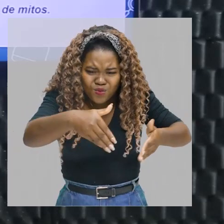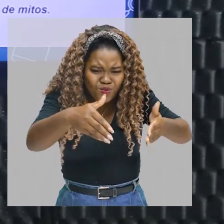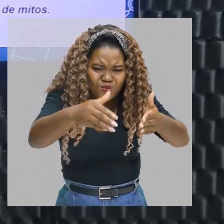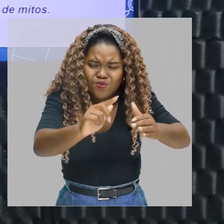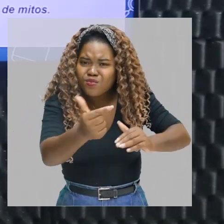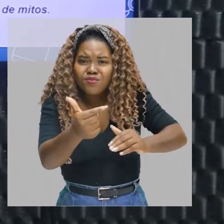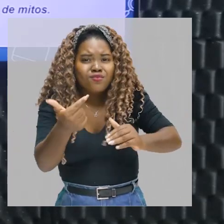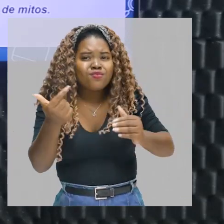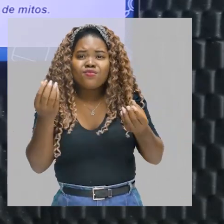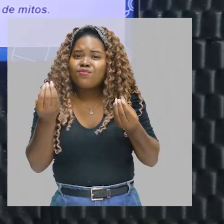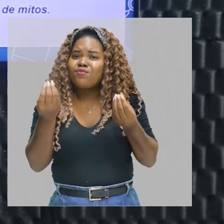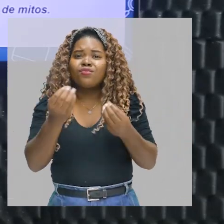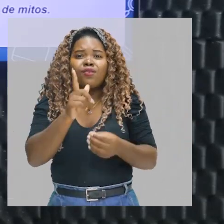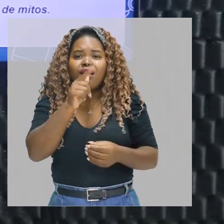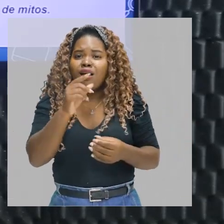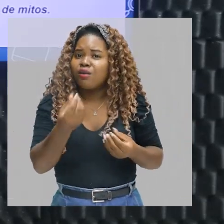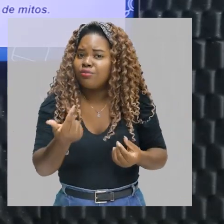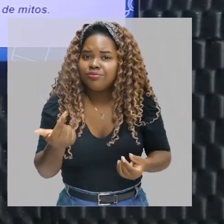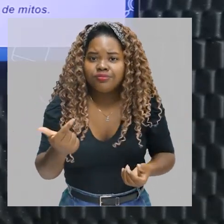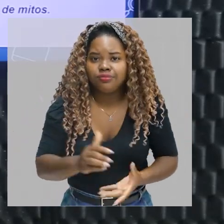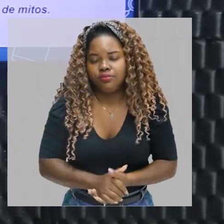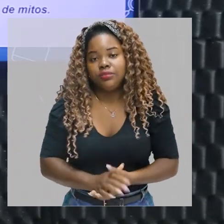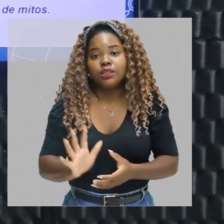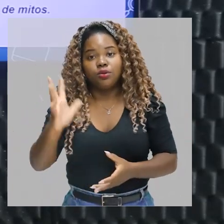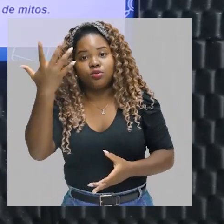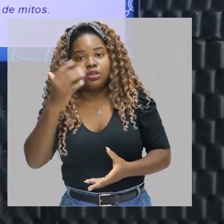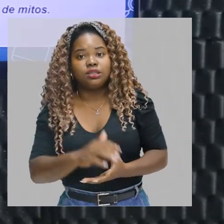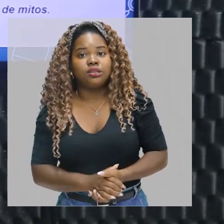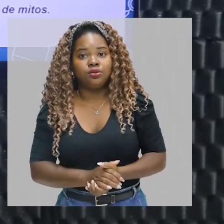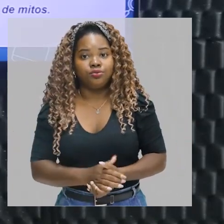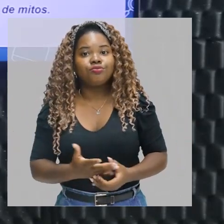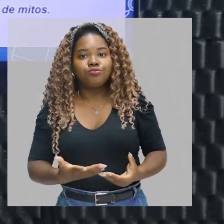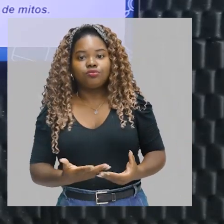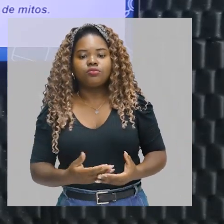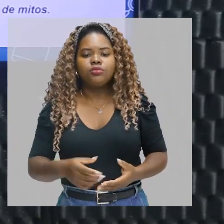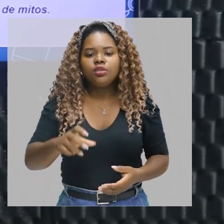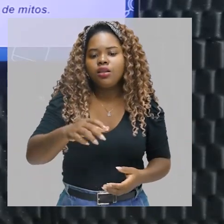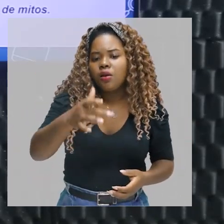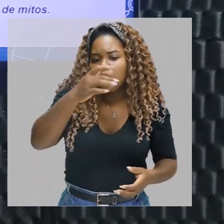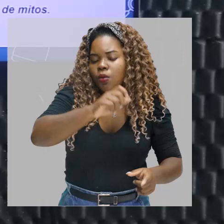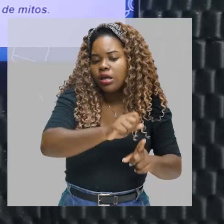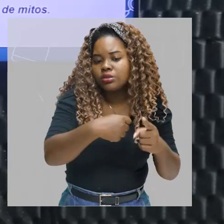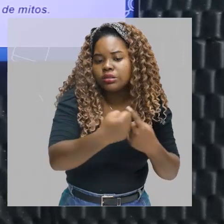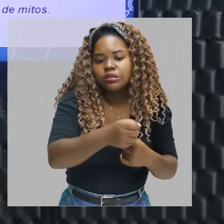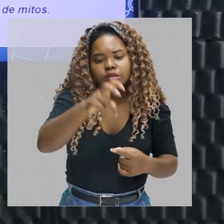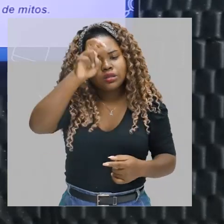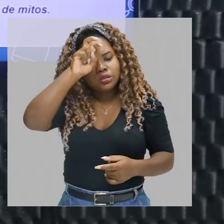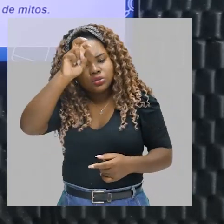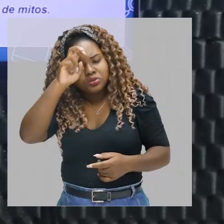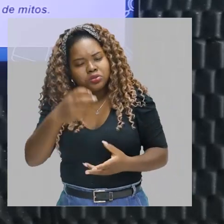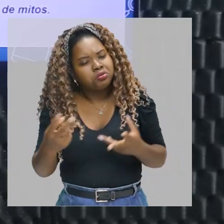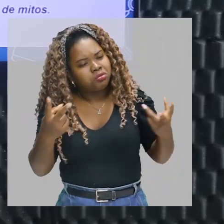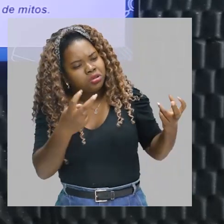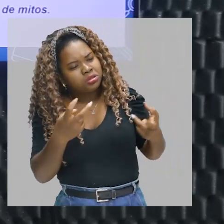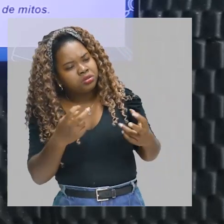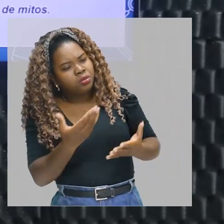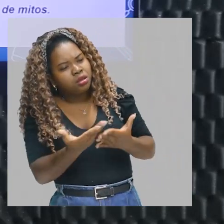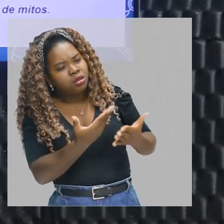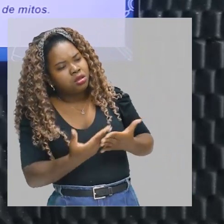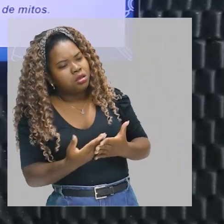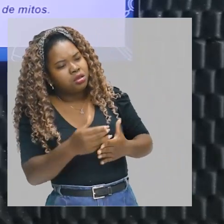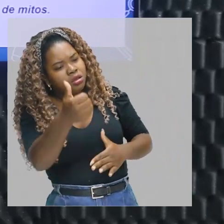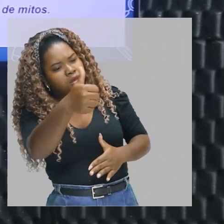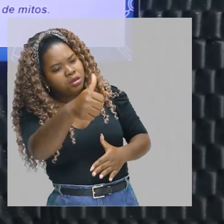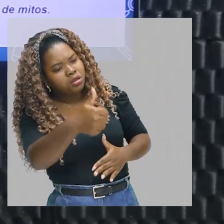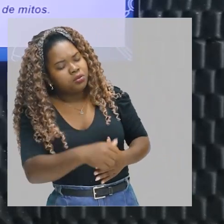secas, elas poderiam ser previstas. Certo? Então eles começaram a prever e fazer modelos,